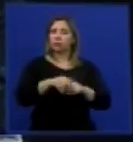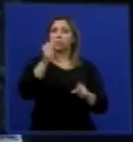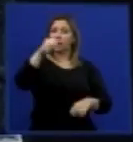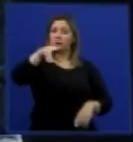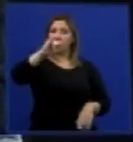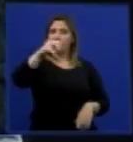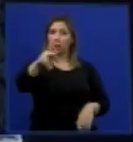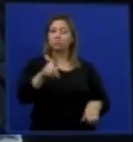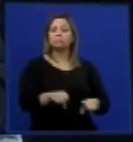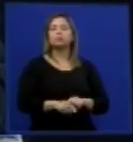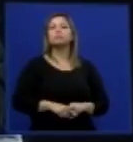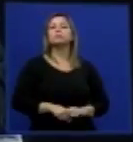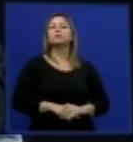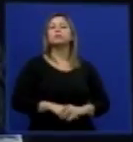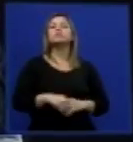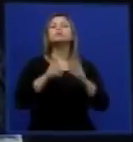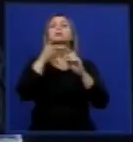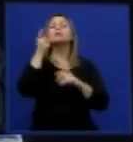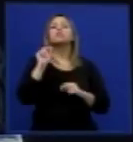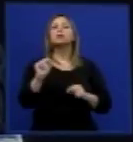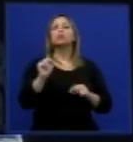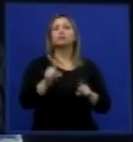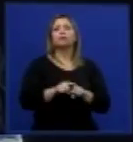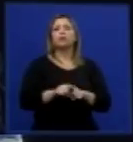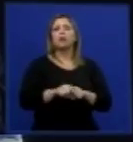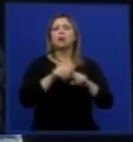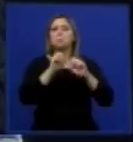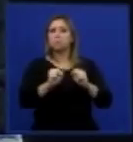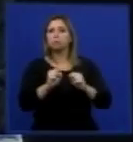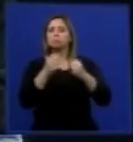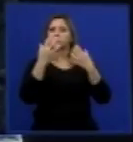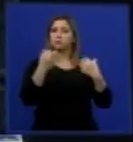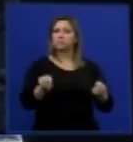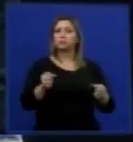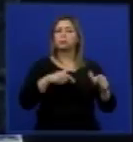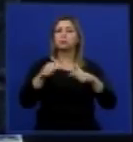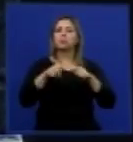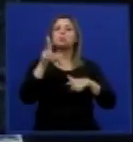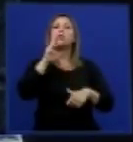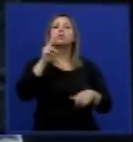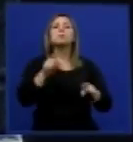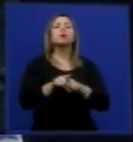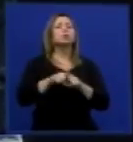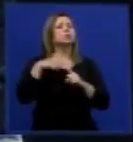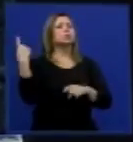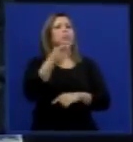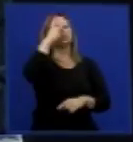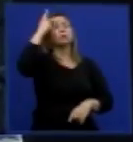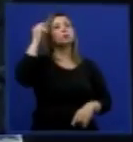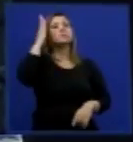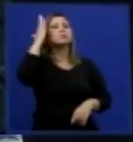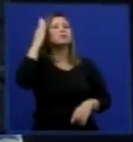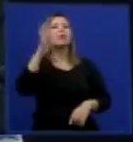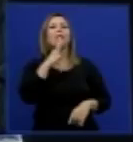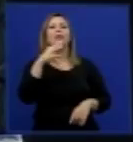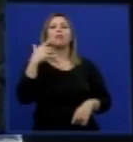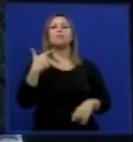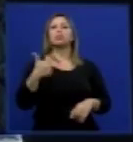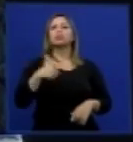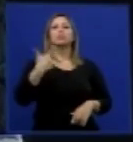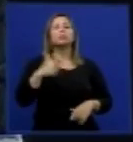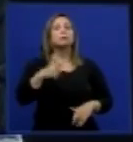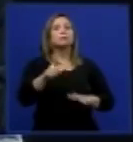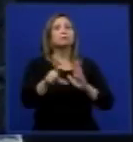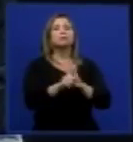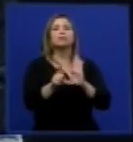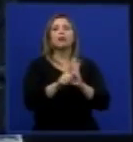sua folha do alegação de atividade legal e irregular Todos sabem que não existe lei sobre a importação de pneus